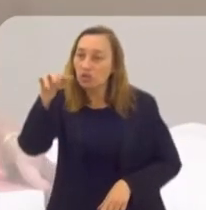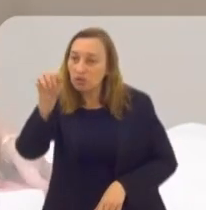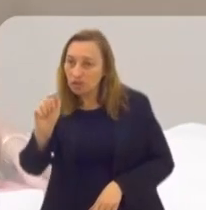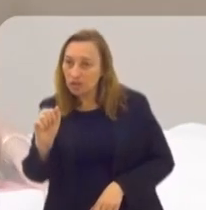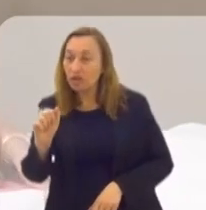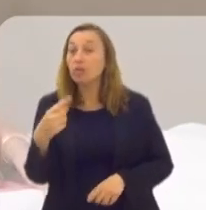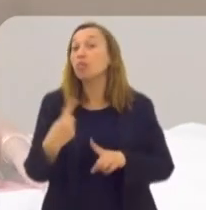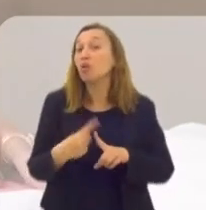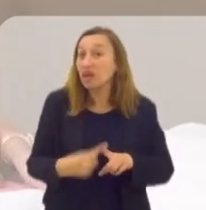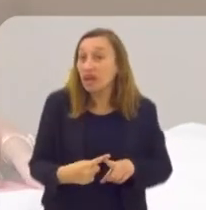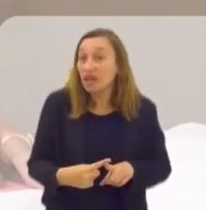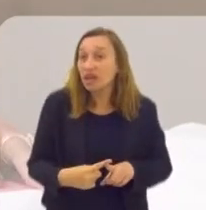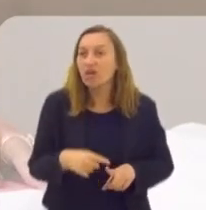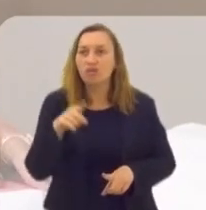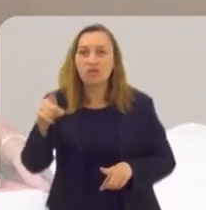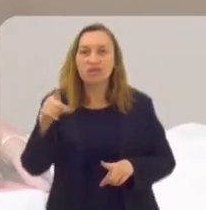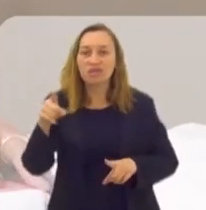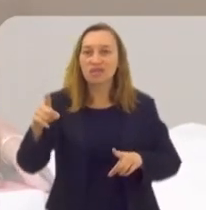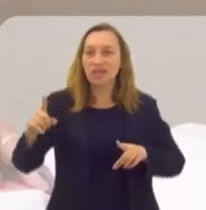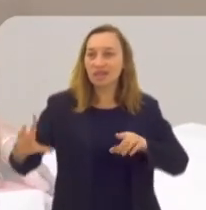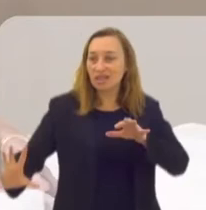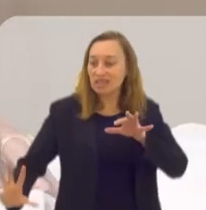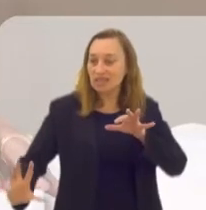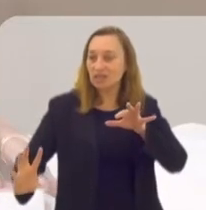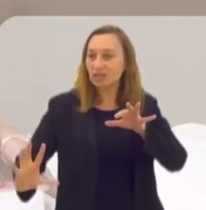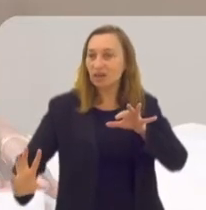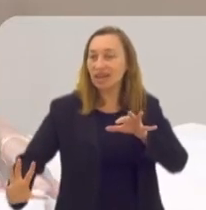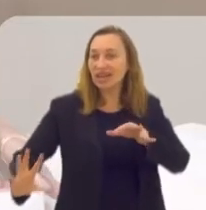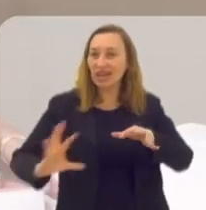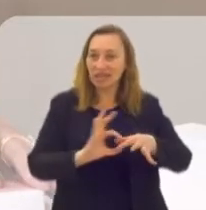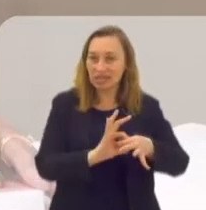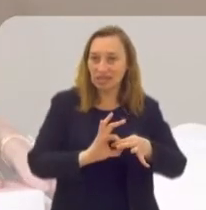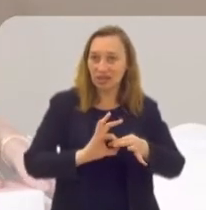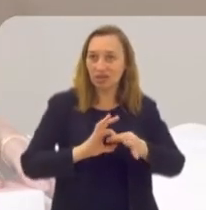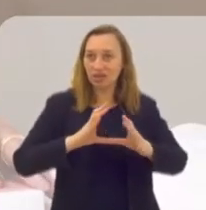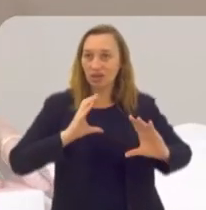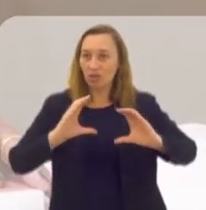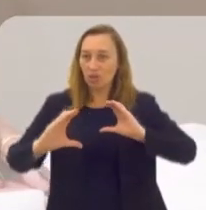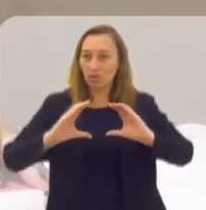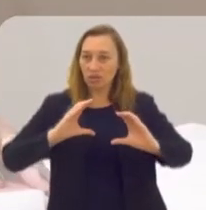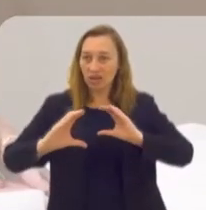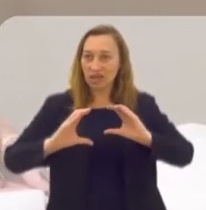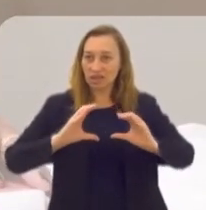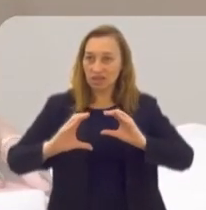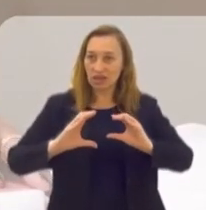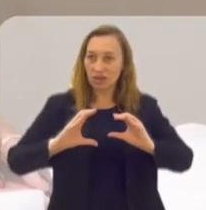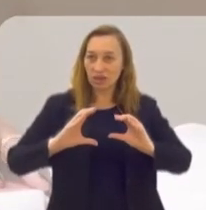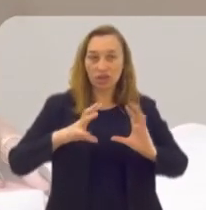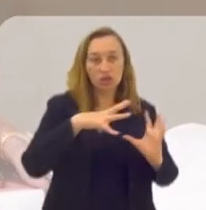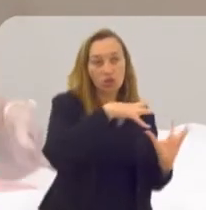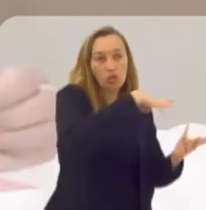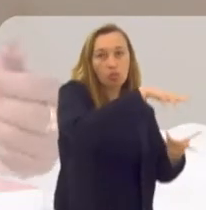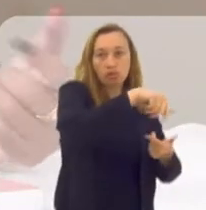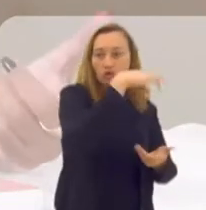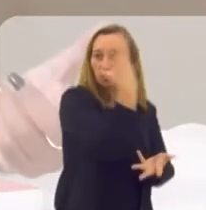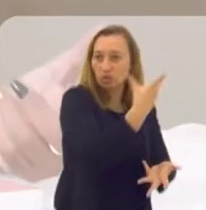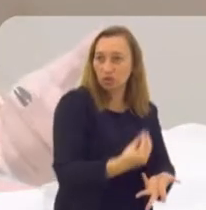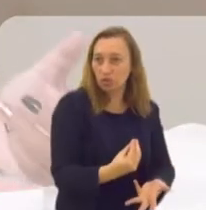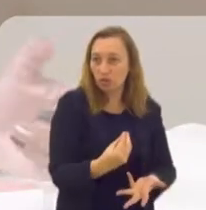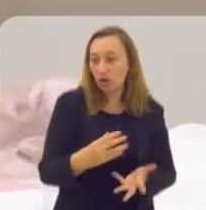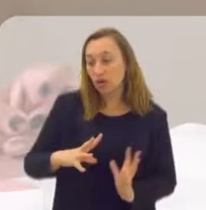psicofonia. Por quê? Porque você é um intermediário. Ou como diria o Chico, você é um carteiro, né?